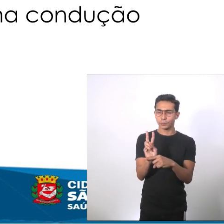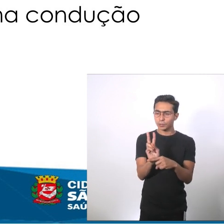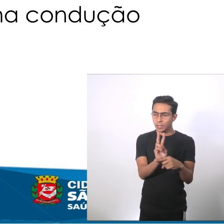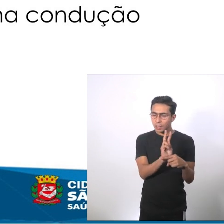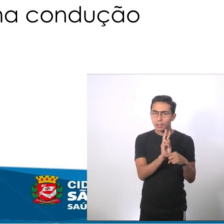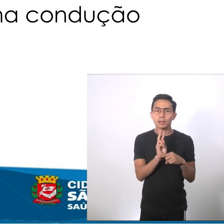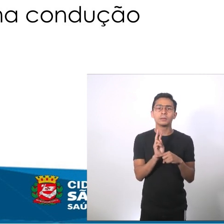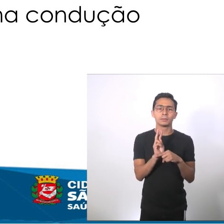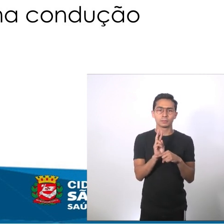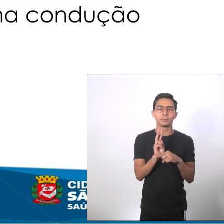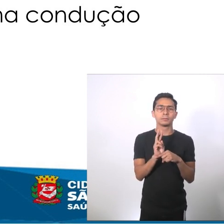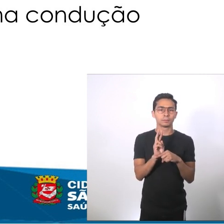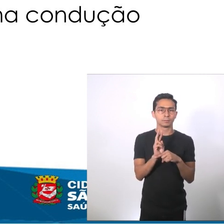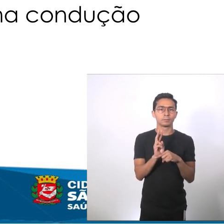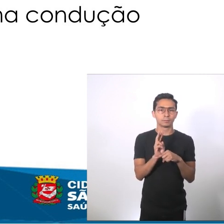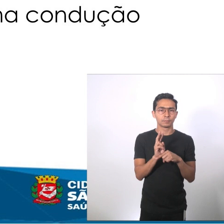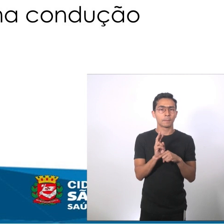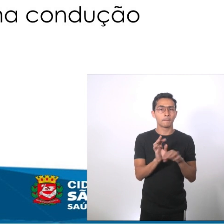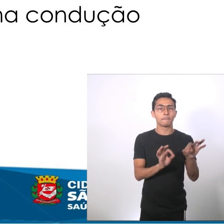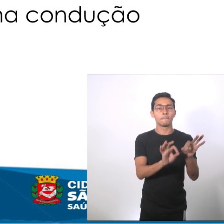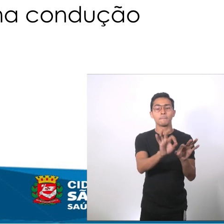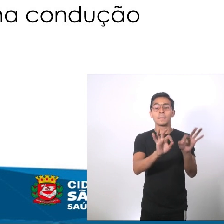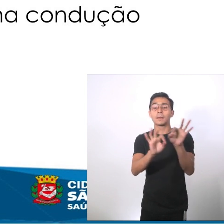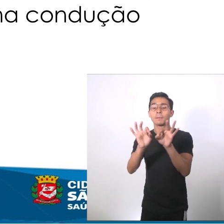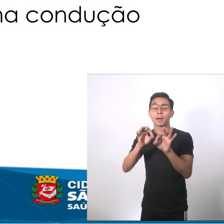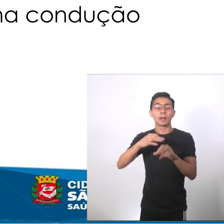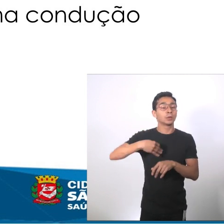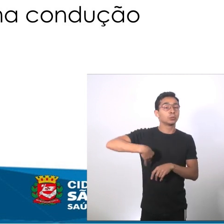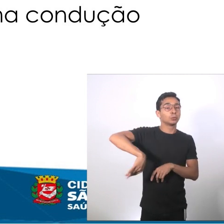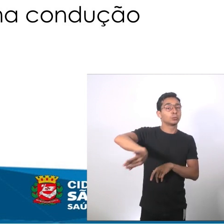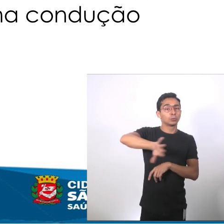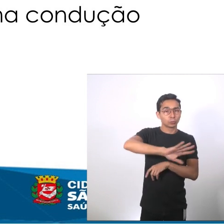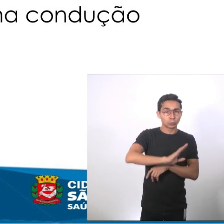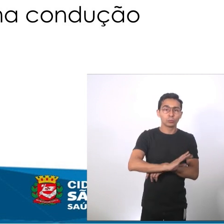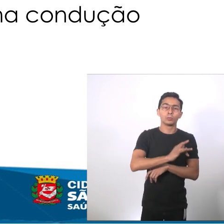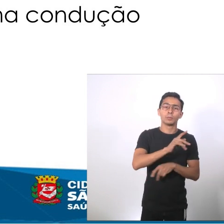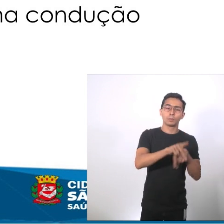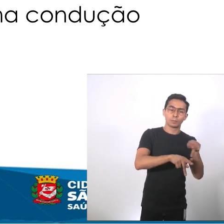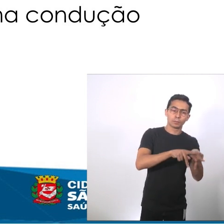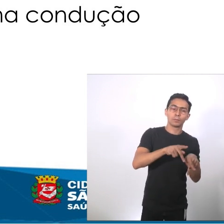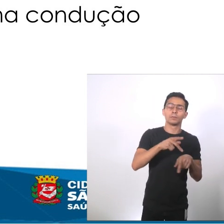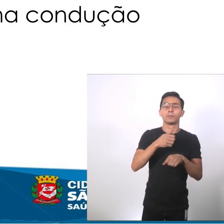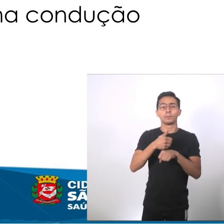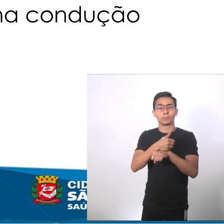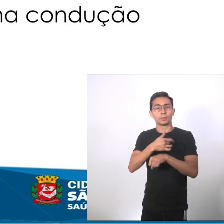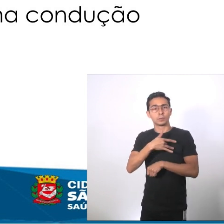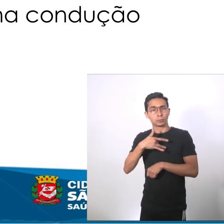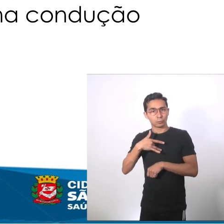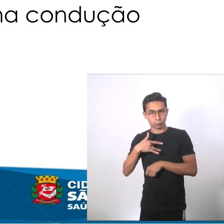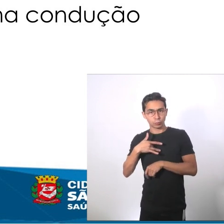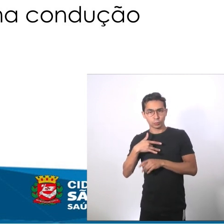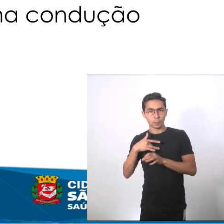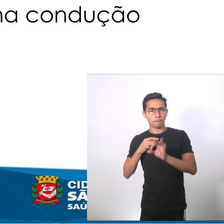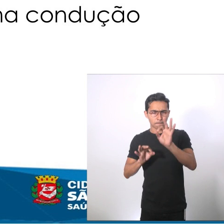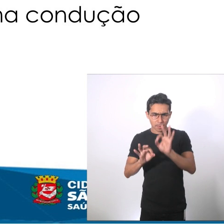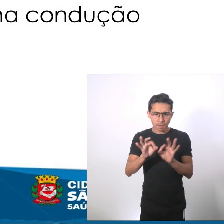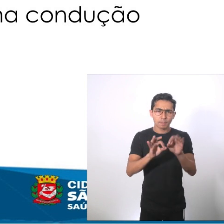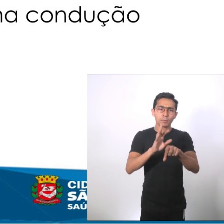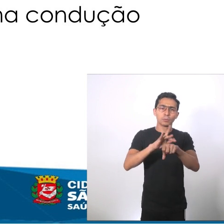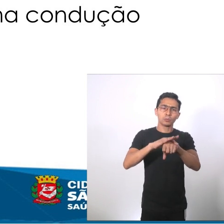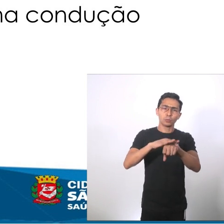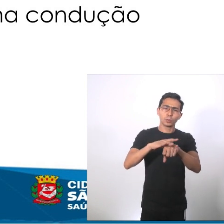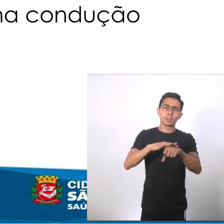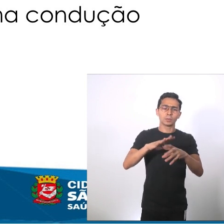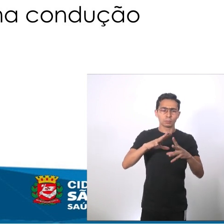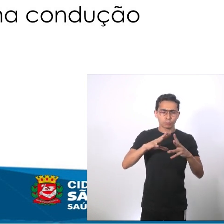e preparando toda a população e os profissionais de saúde no enfrentamento dessa doença. É